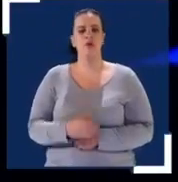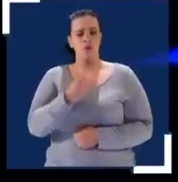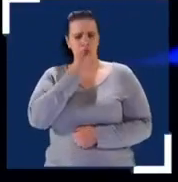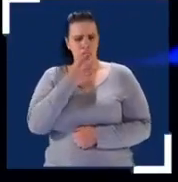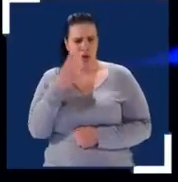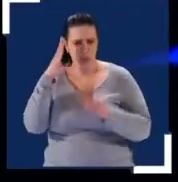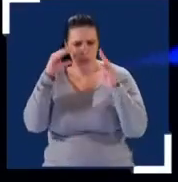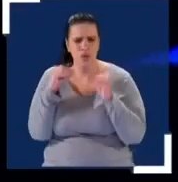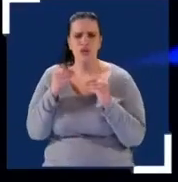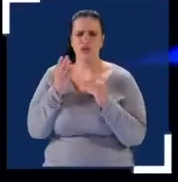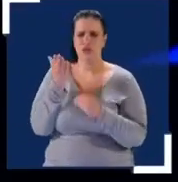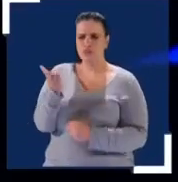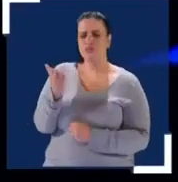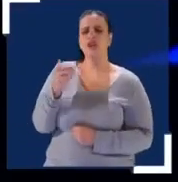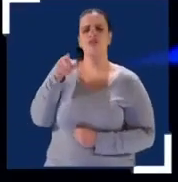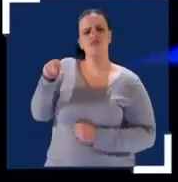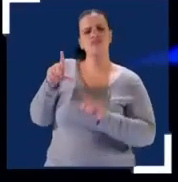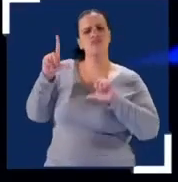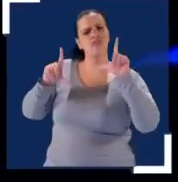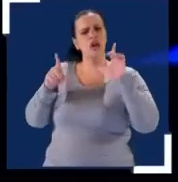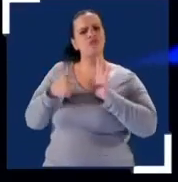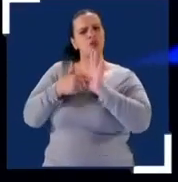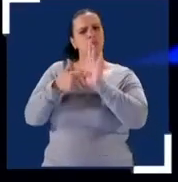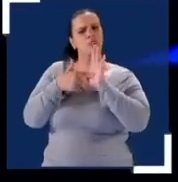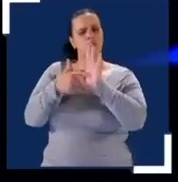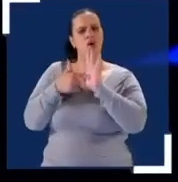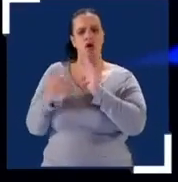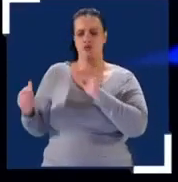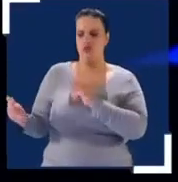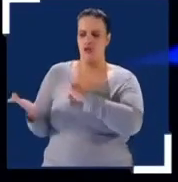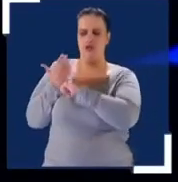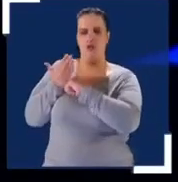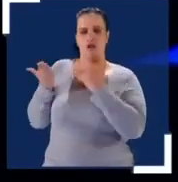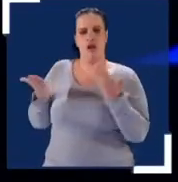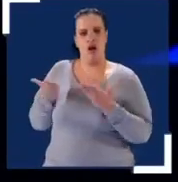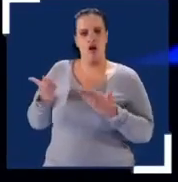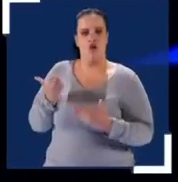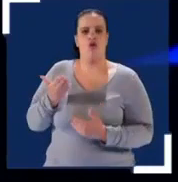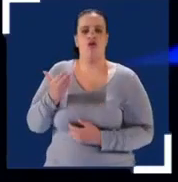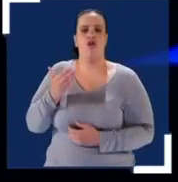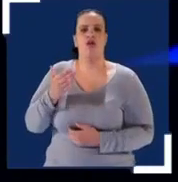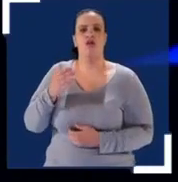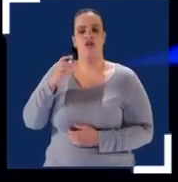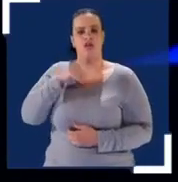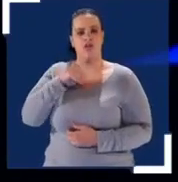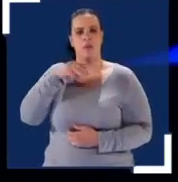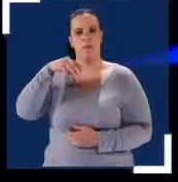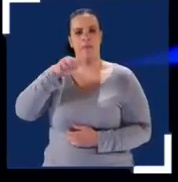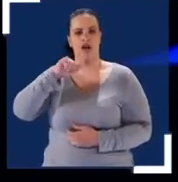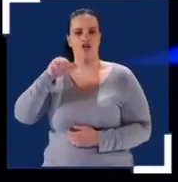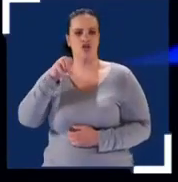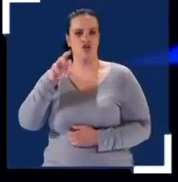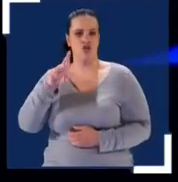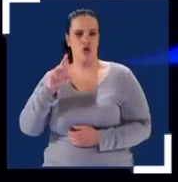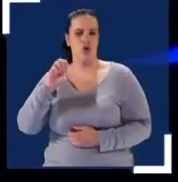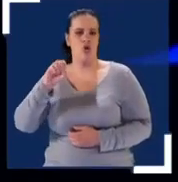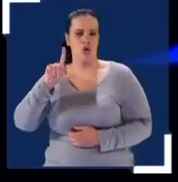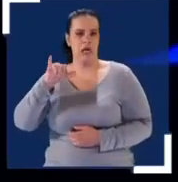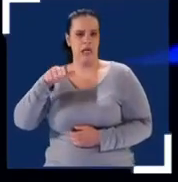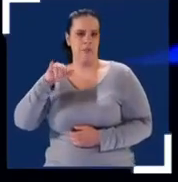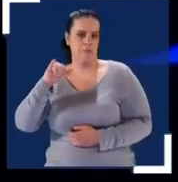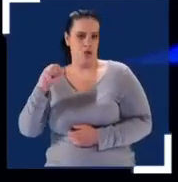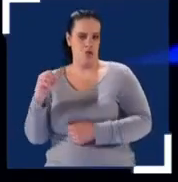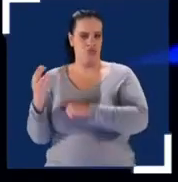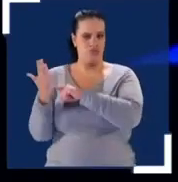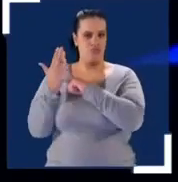senhor exibe na televisão o apoio do senador, agora senador eleito, Major Olímpio. Numa das peças,